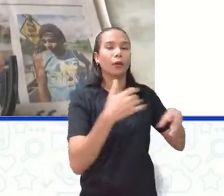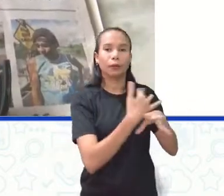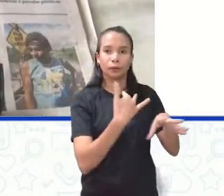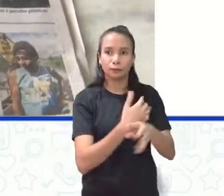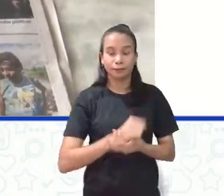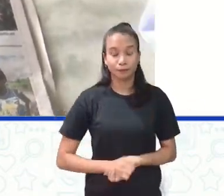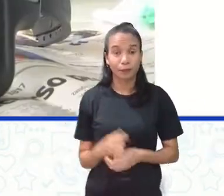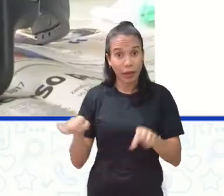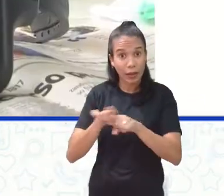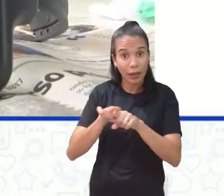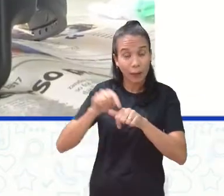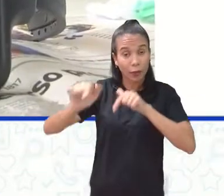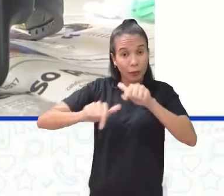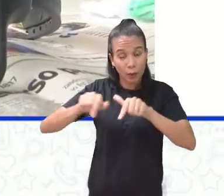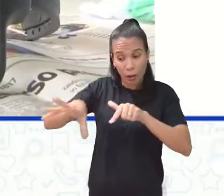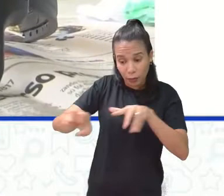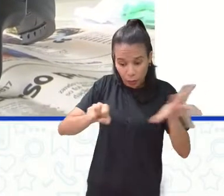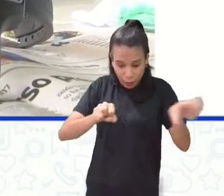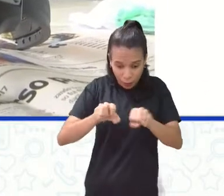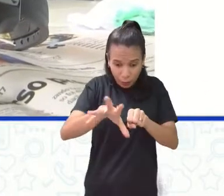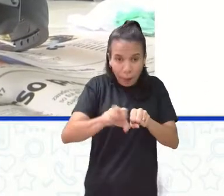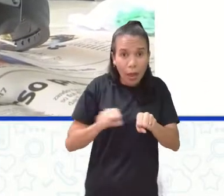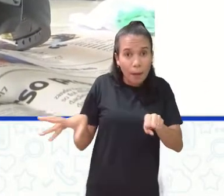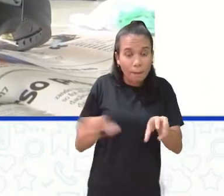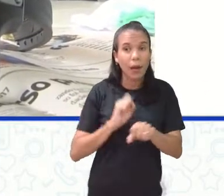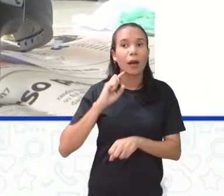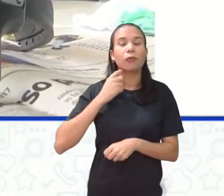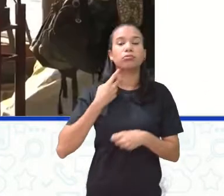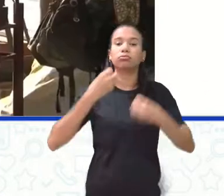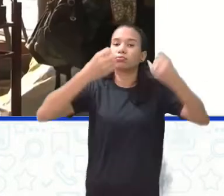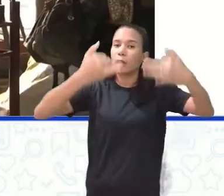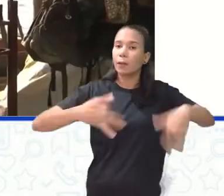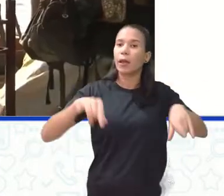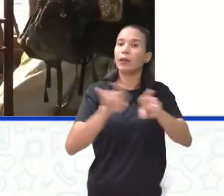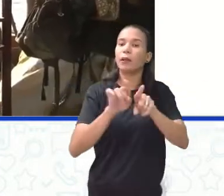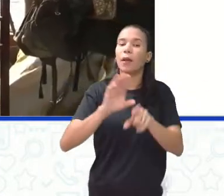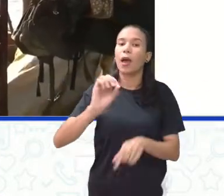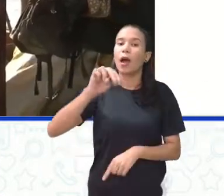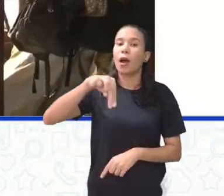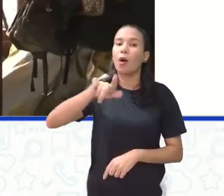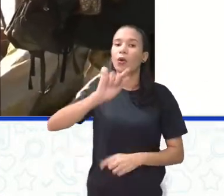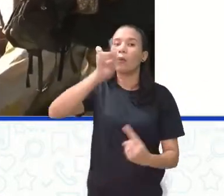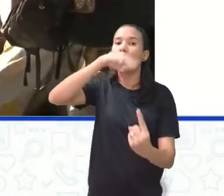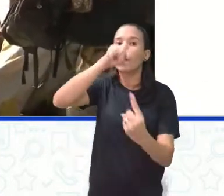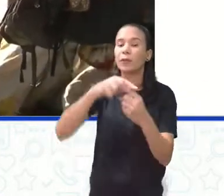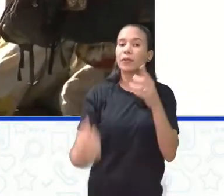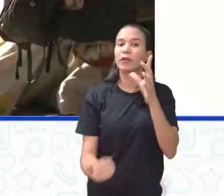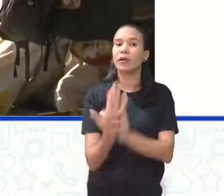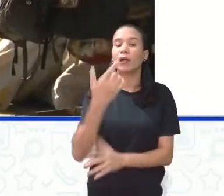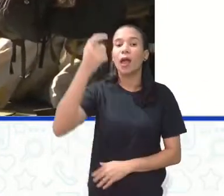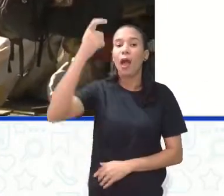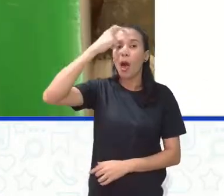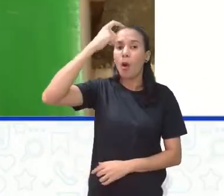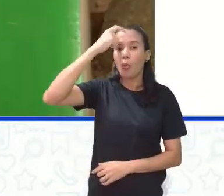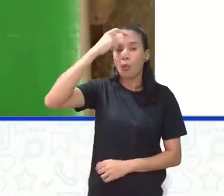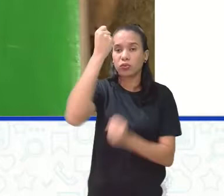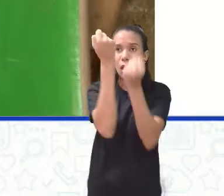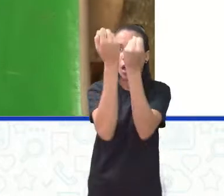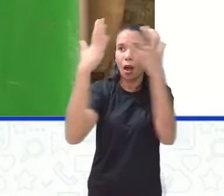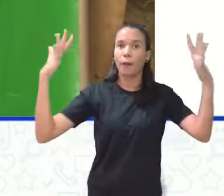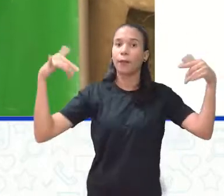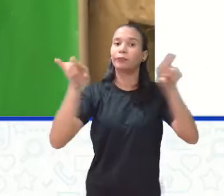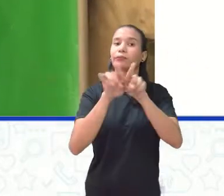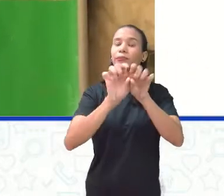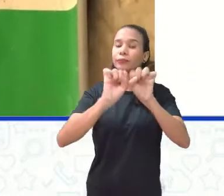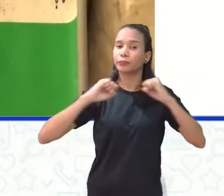do trabalho de recolhimento do lixo, Dona Maria do Socorro explica que a ONG também tem o objetivo de criar uma consciência ambiental e